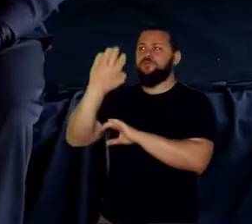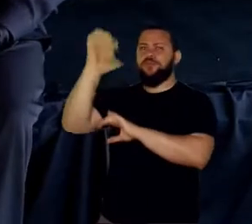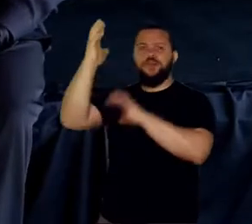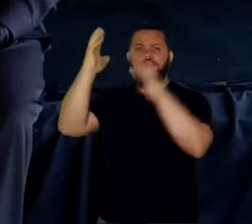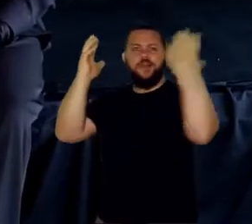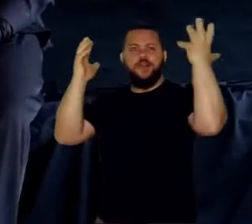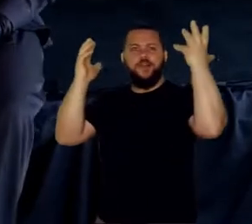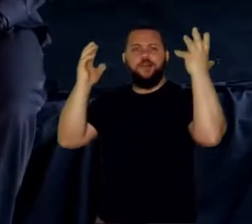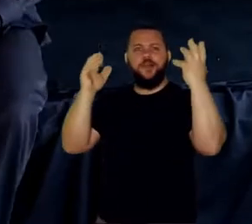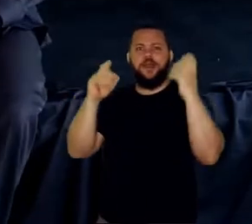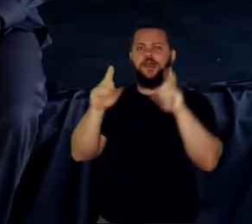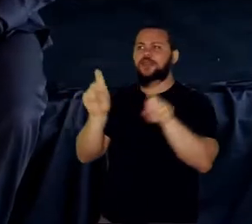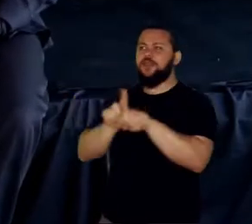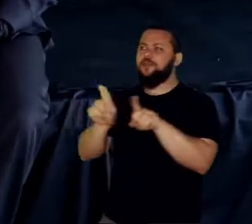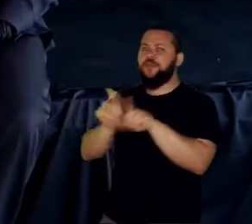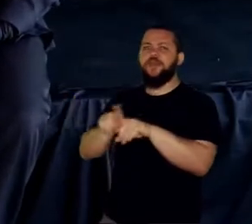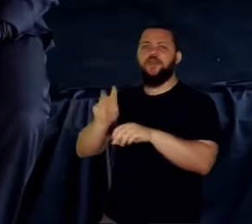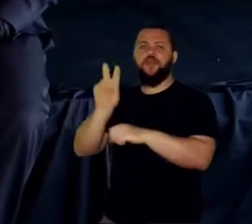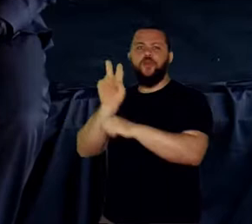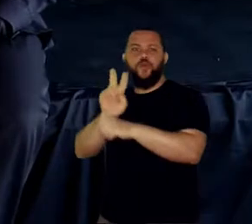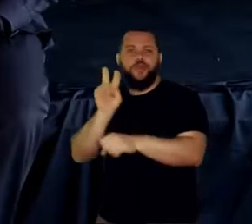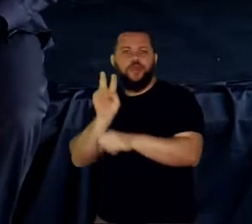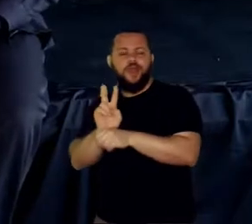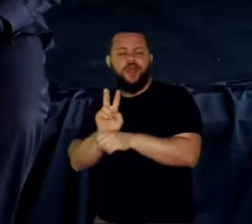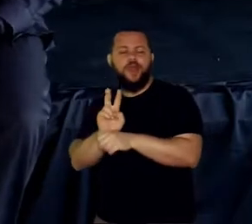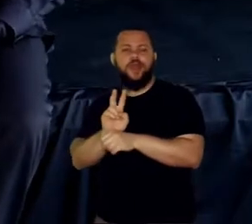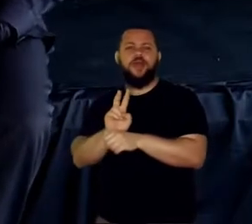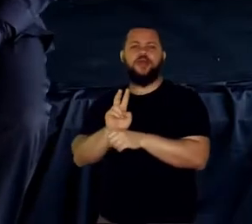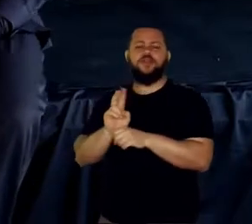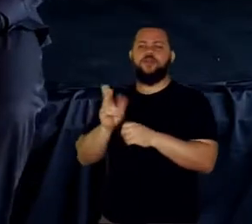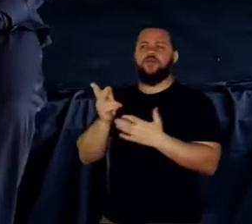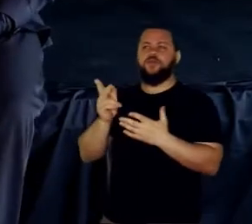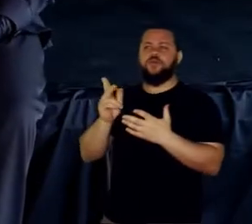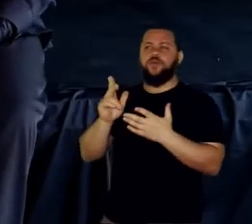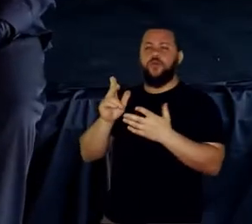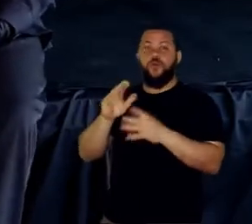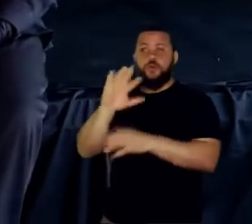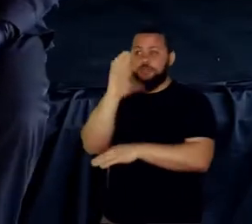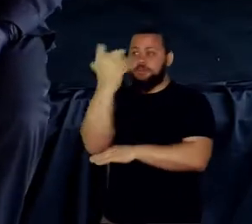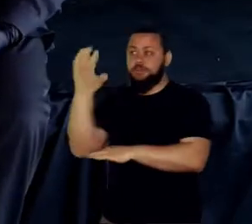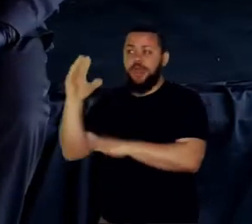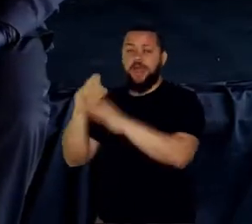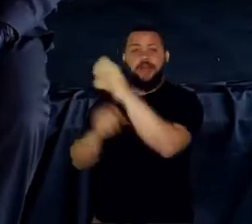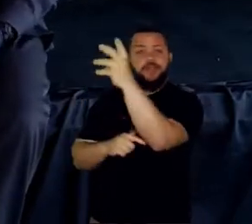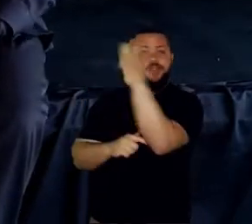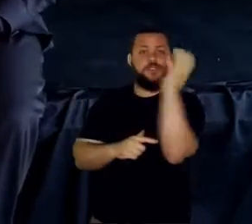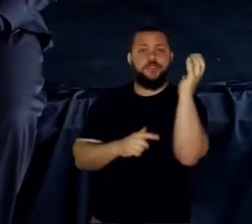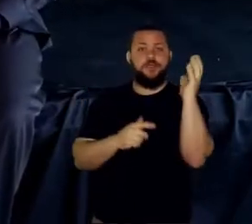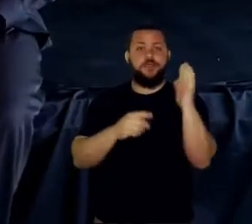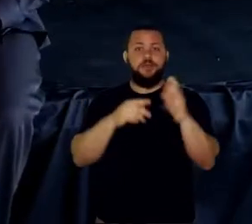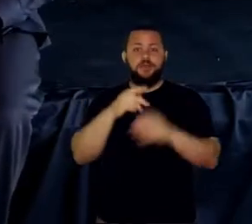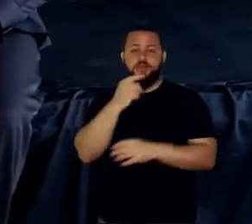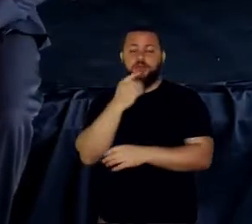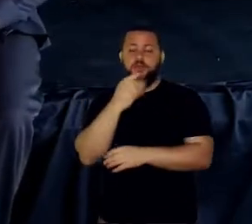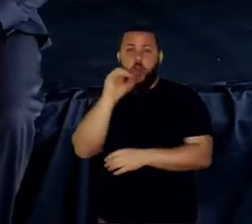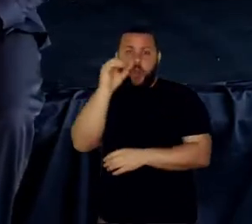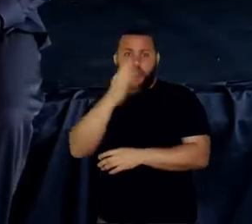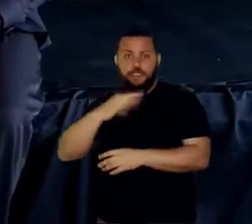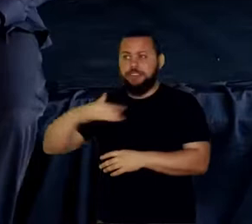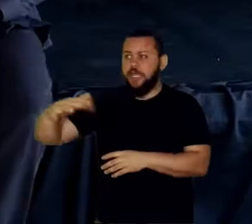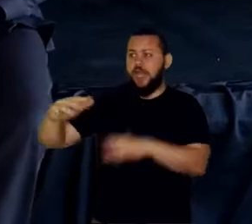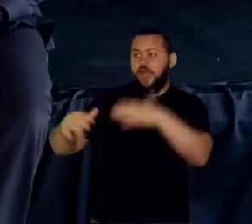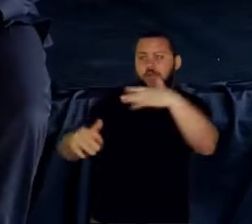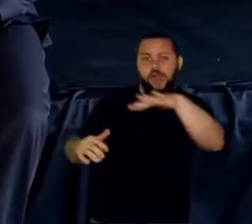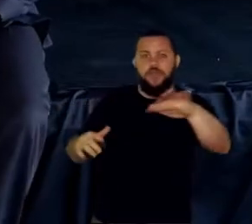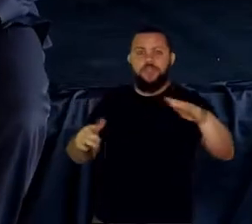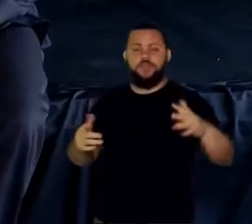questão do cuidado e proteção que a gente tem que ter com as matas, com os mares, oceanos, com os animais.